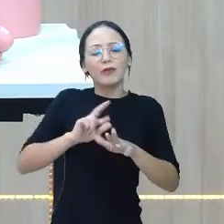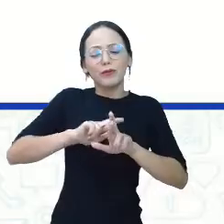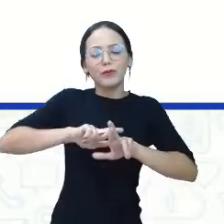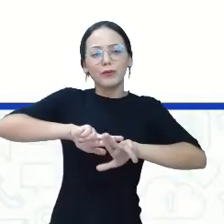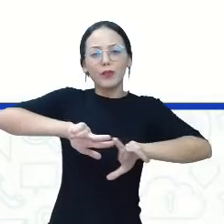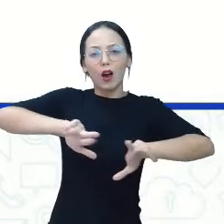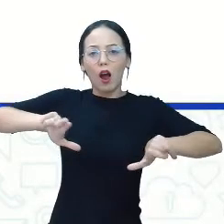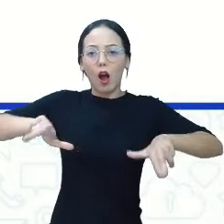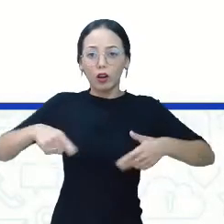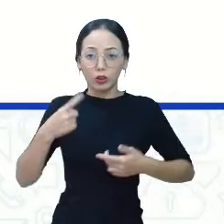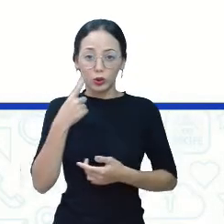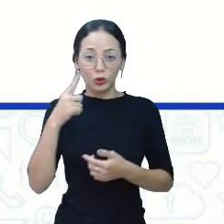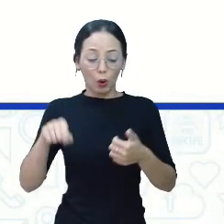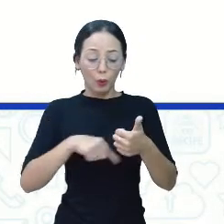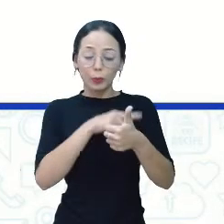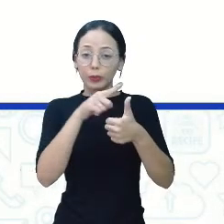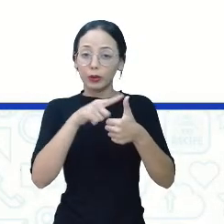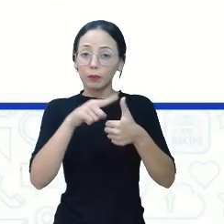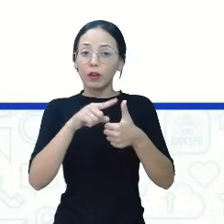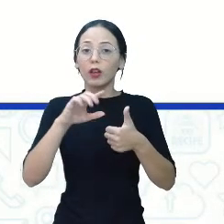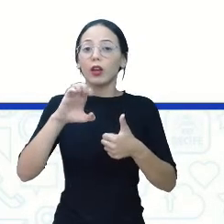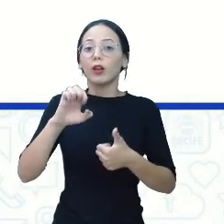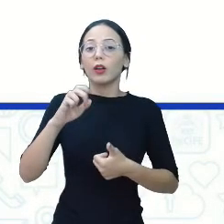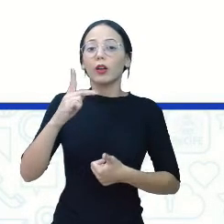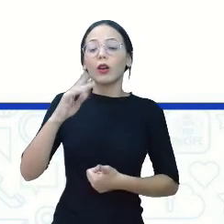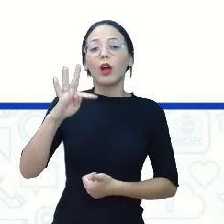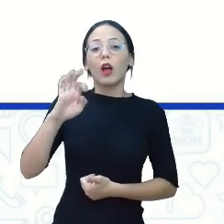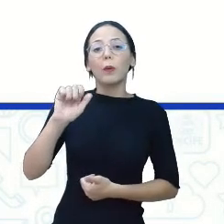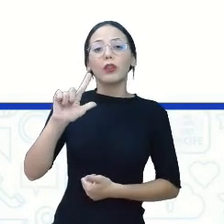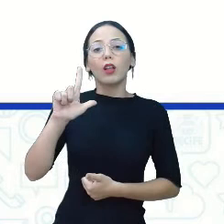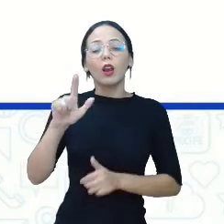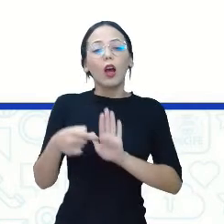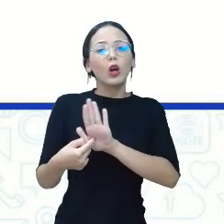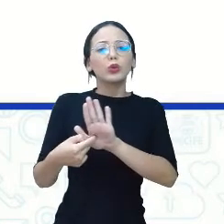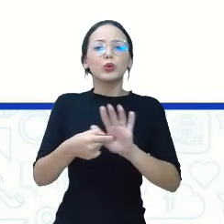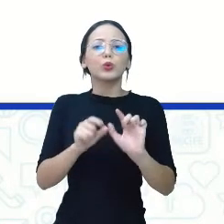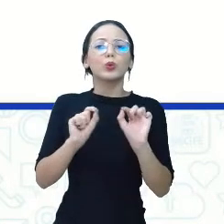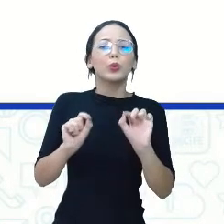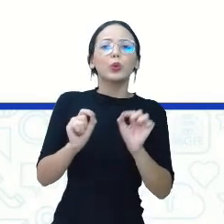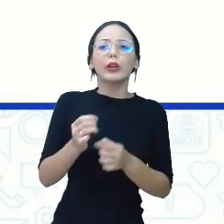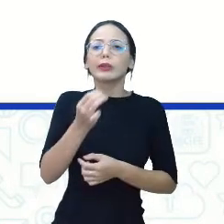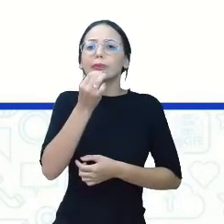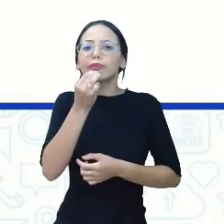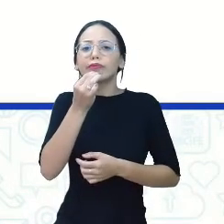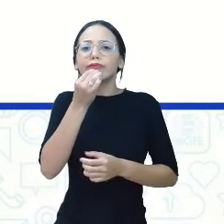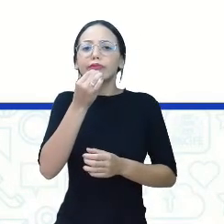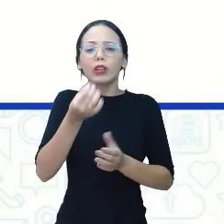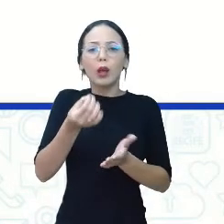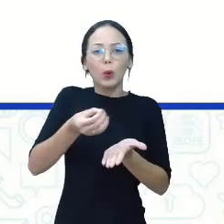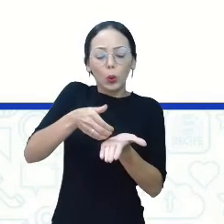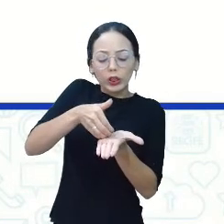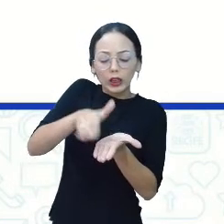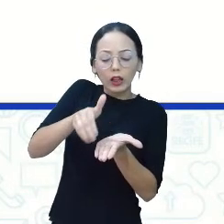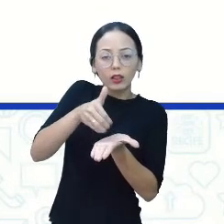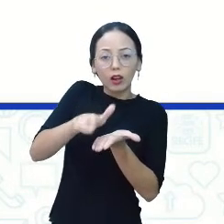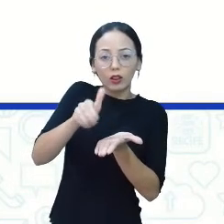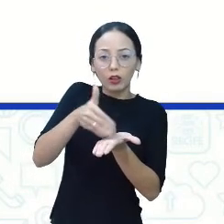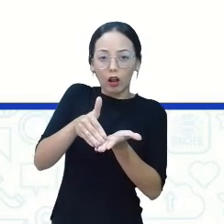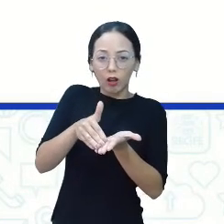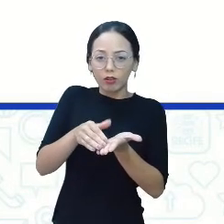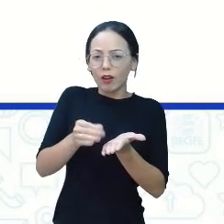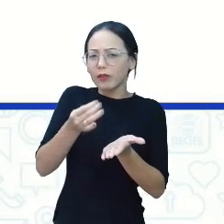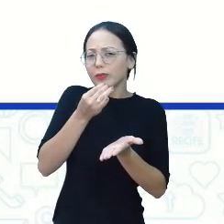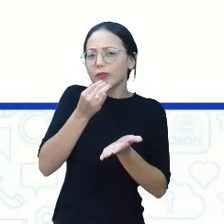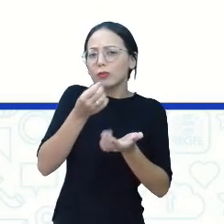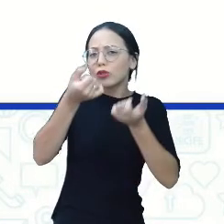Olha o que o epitelial faz. Revestimento e ajuda também a questão aí da secreção. Quando falamos de